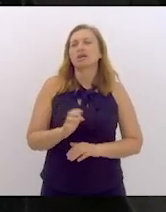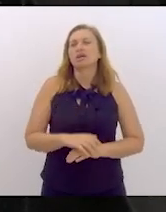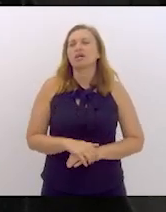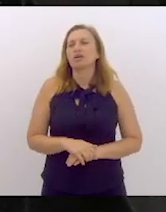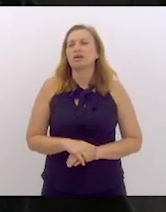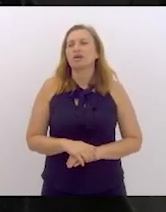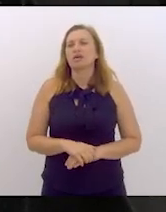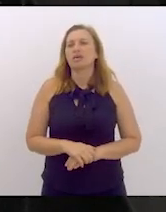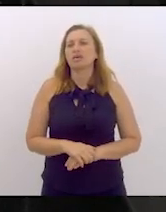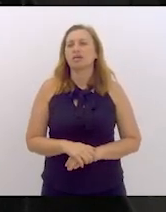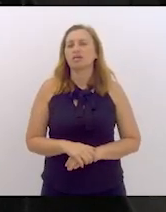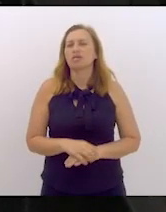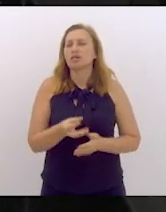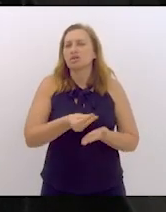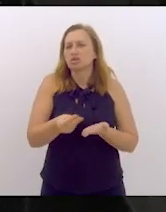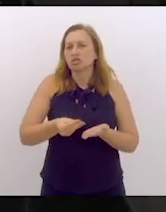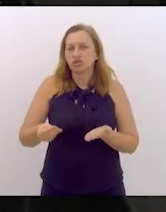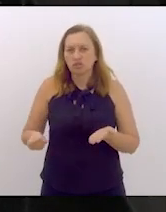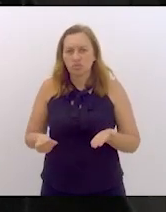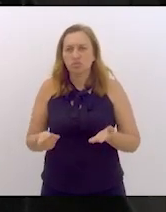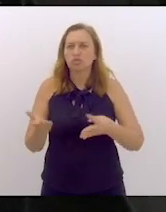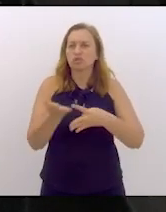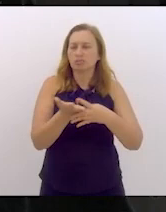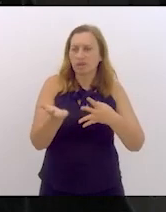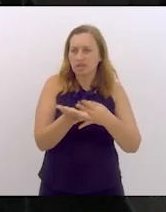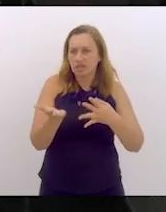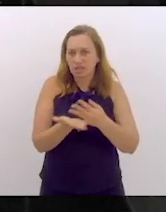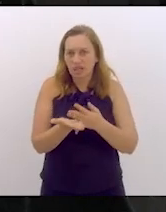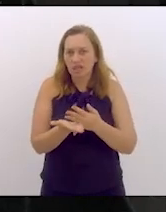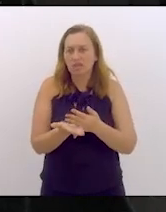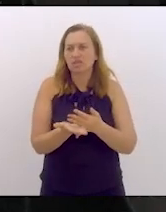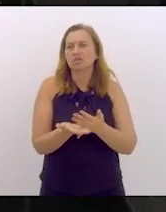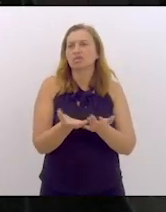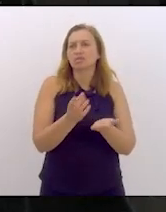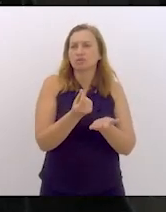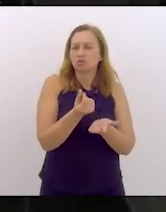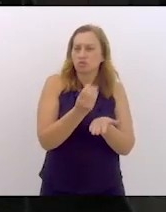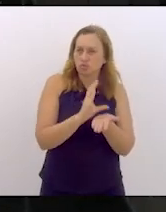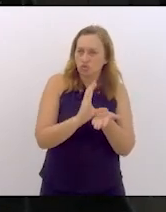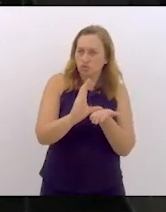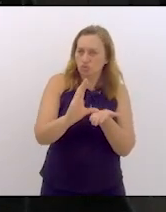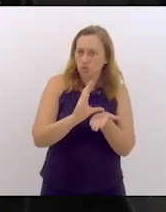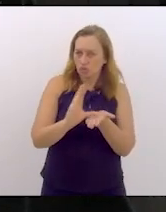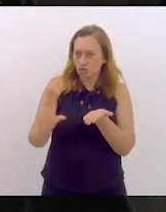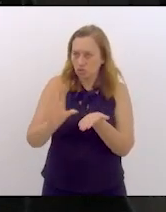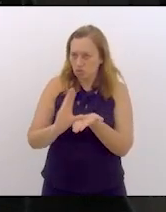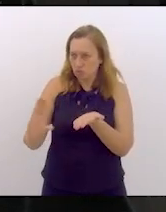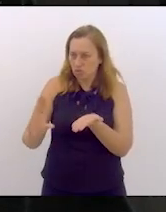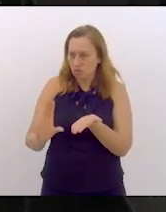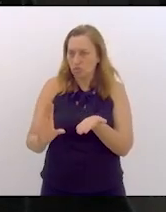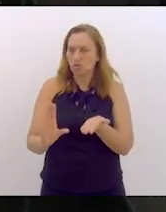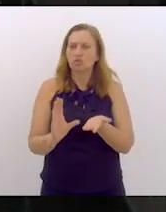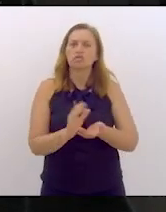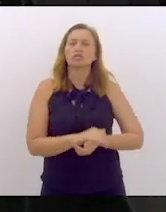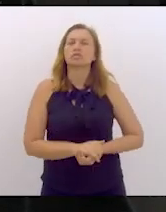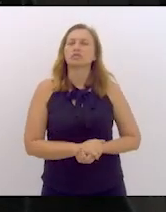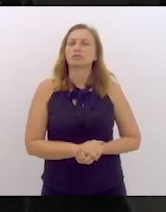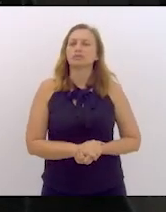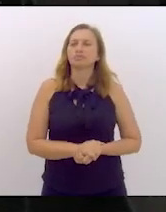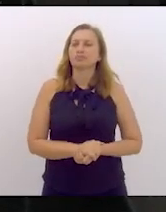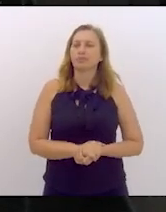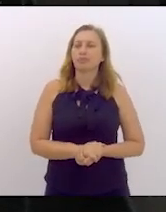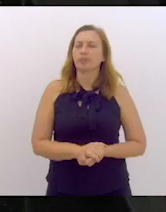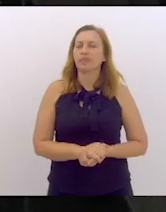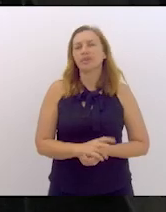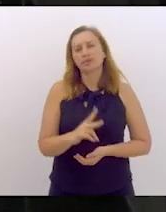a distribuição de parcela desses recursos é em função de condicionalidades educacionais